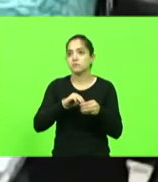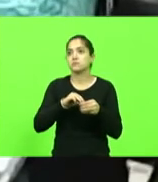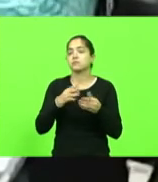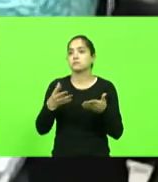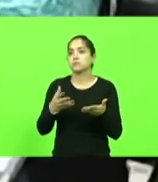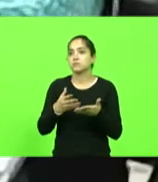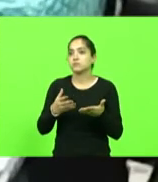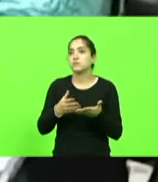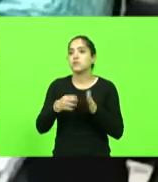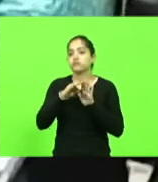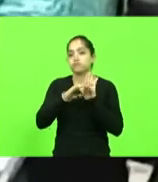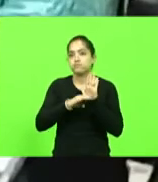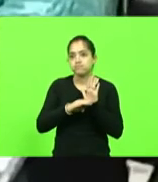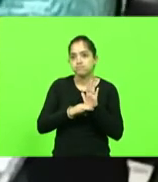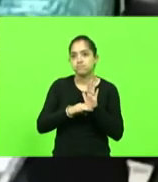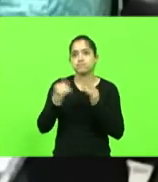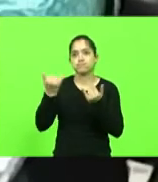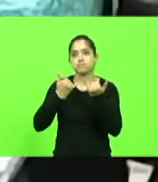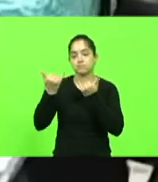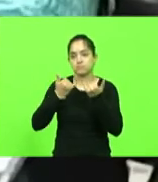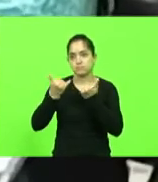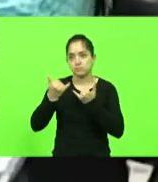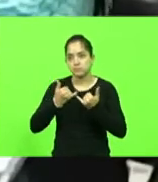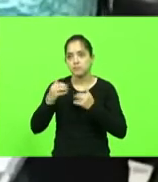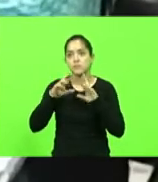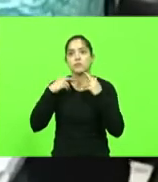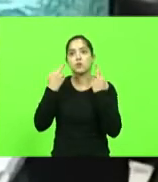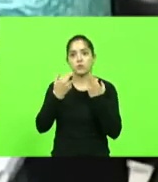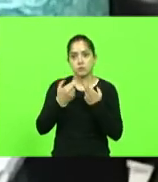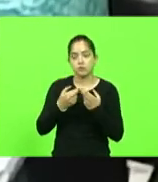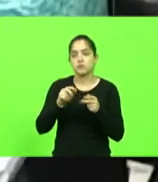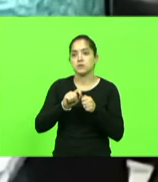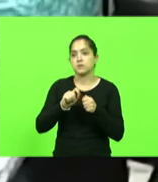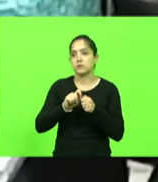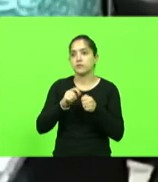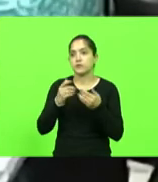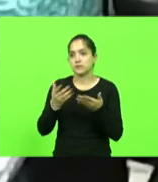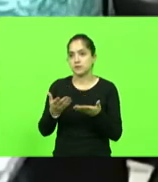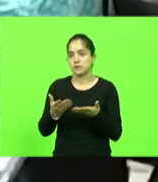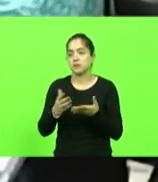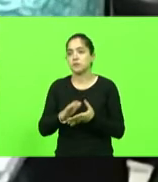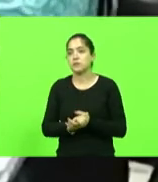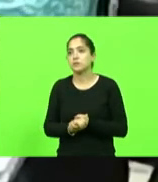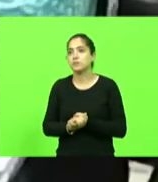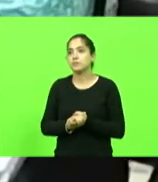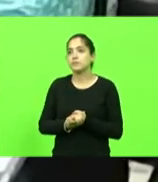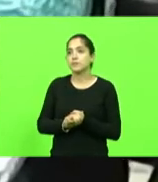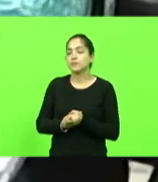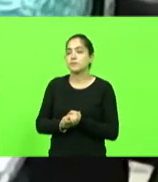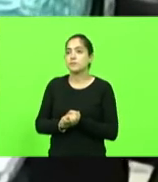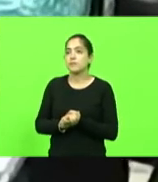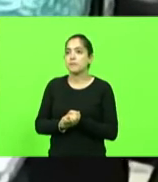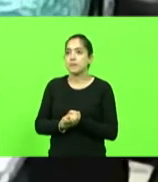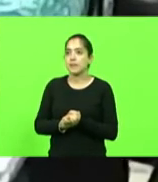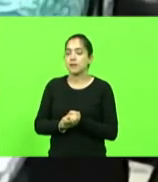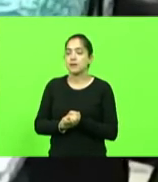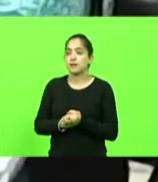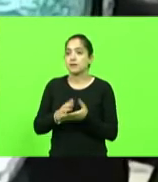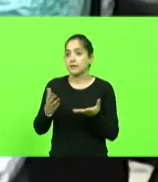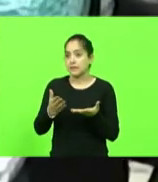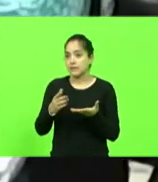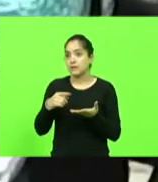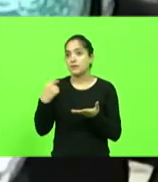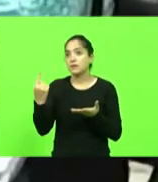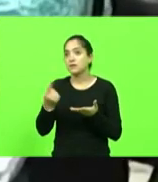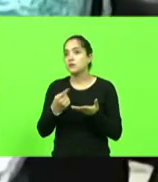dessas informações, inclusive várias reuniões estão acontecendo, né, em relação a essa questão, e que a gente possa,